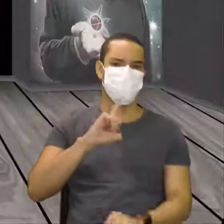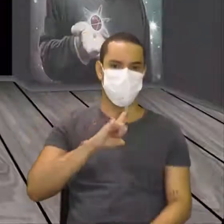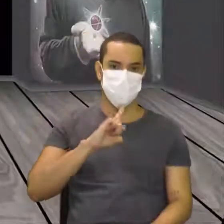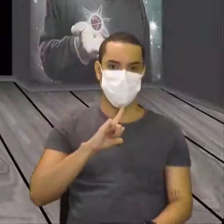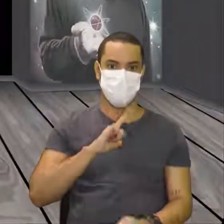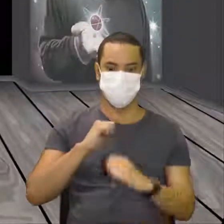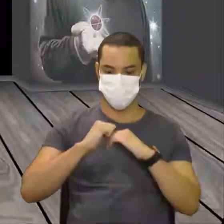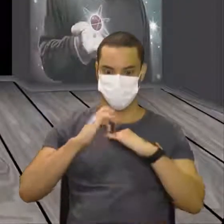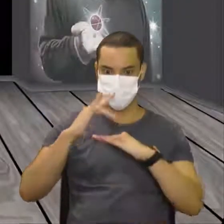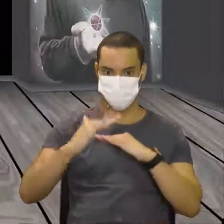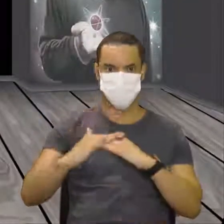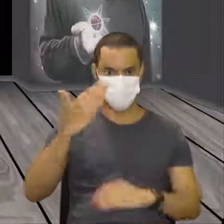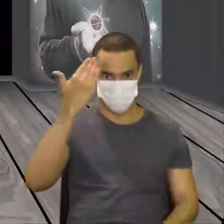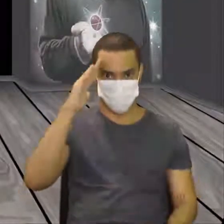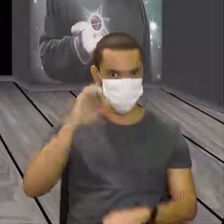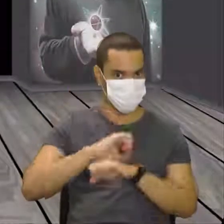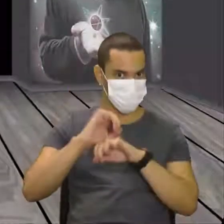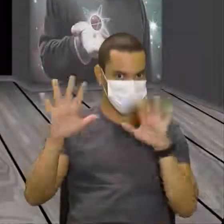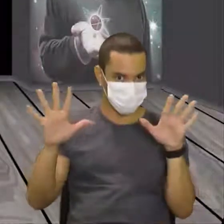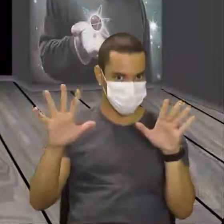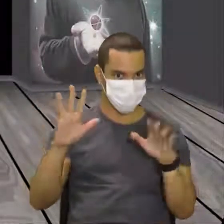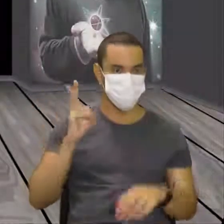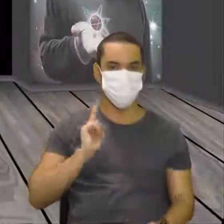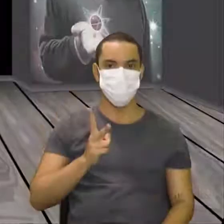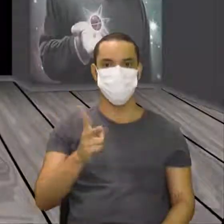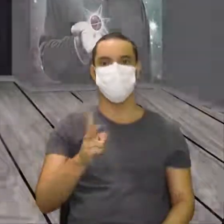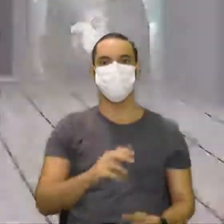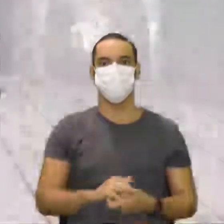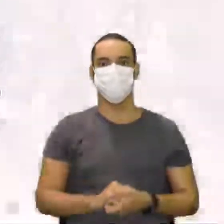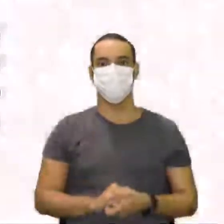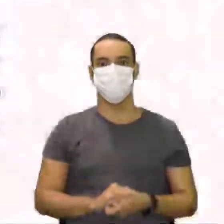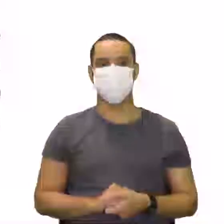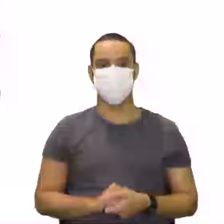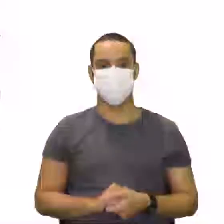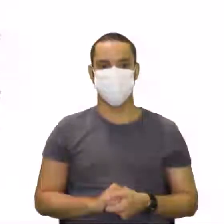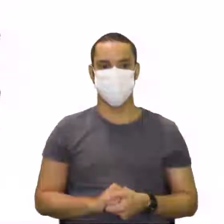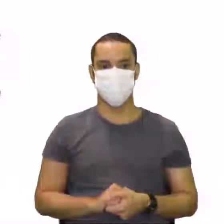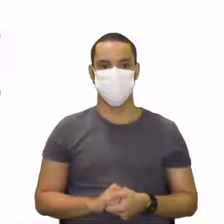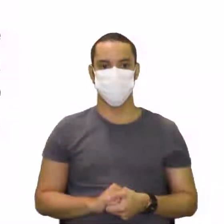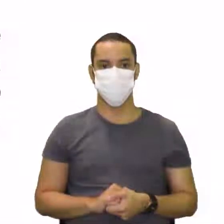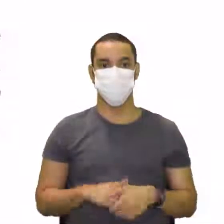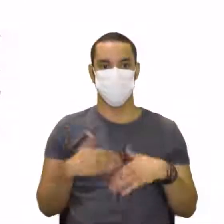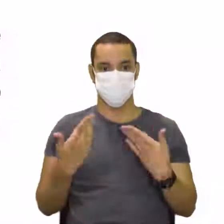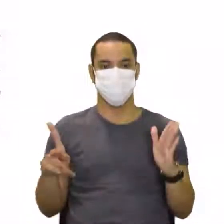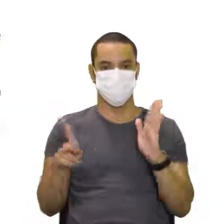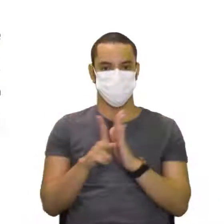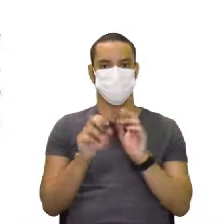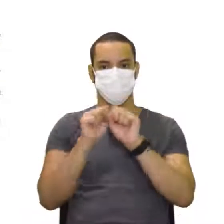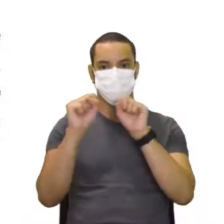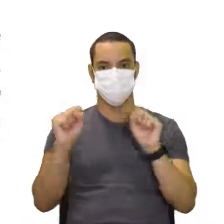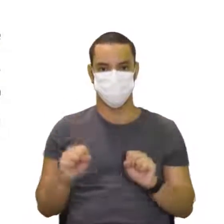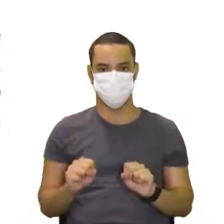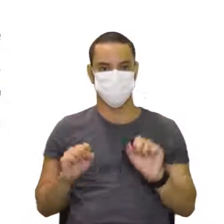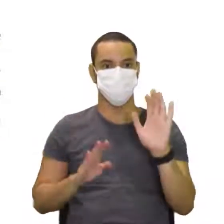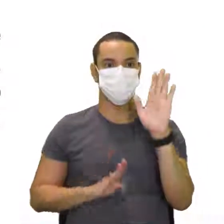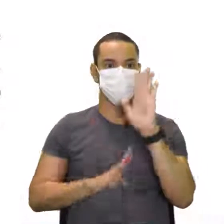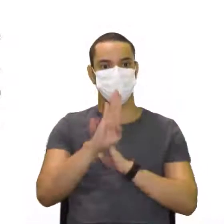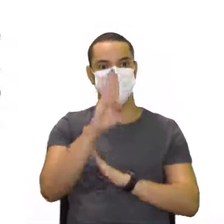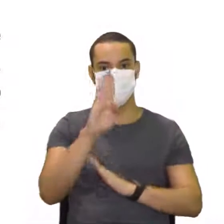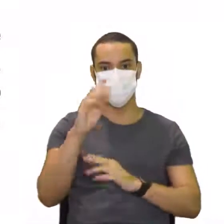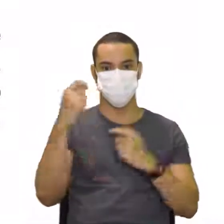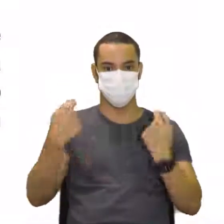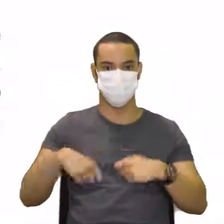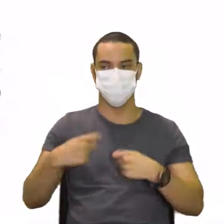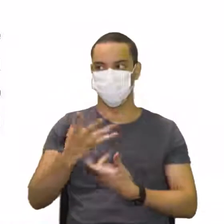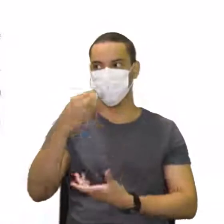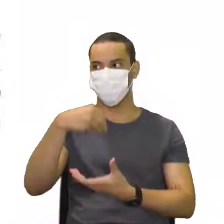sinal. Certo? Entendido isso? Vamos continuar, olha só. E ali, pessoal, para os sistemas de alta potência